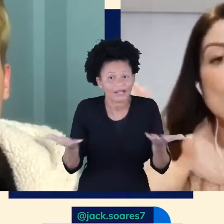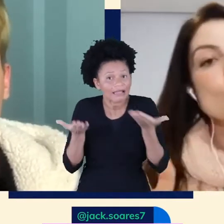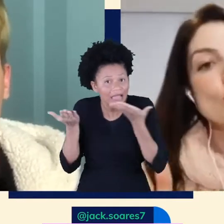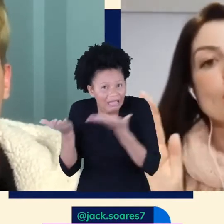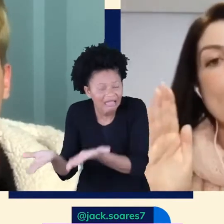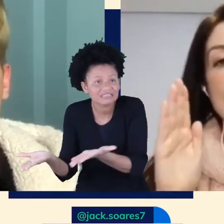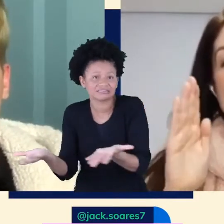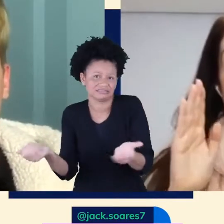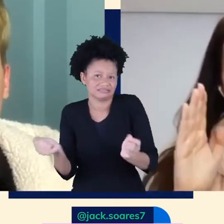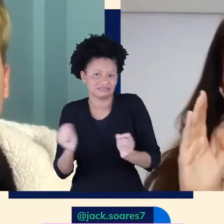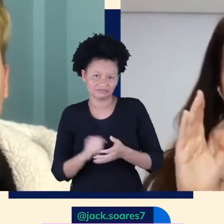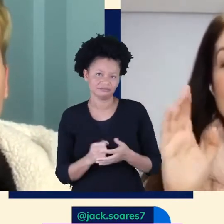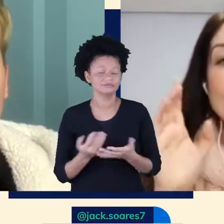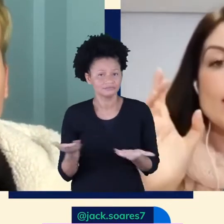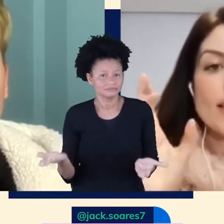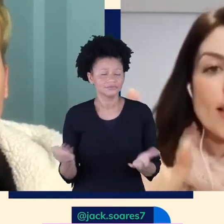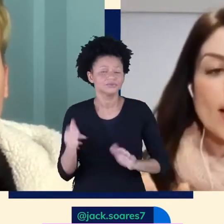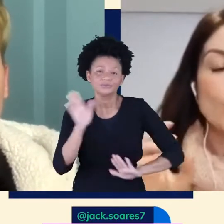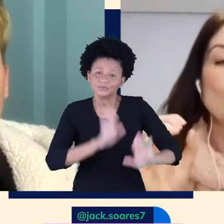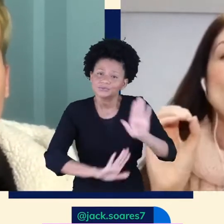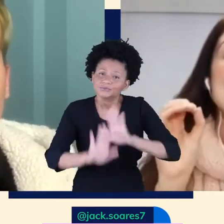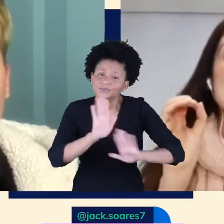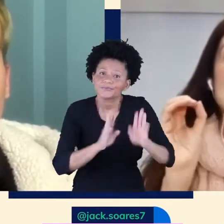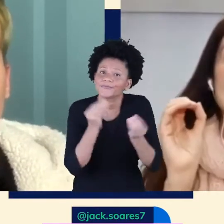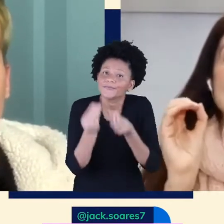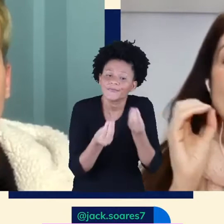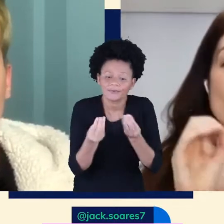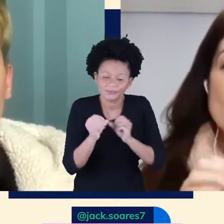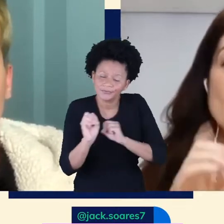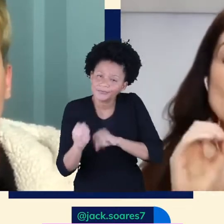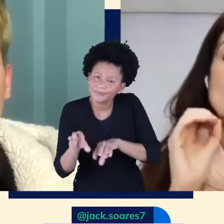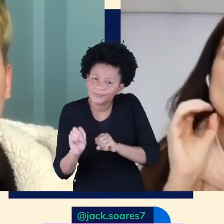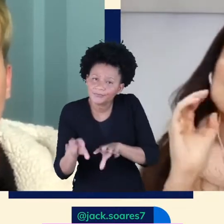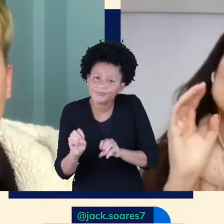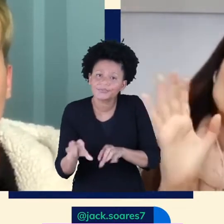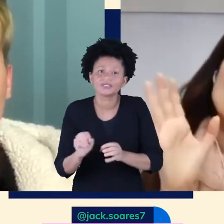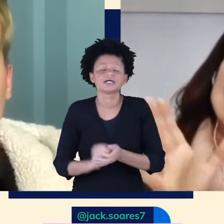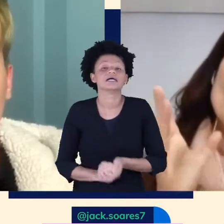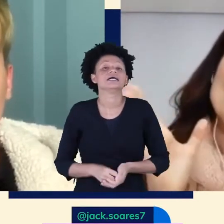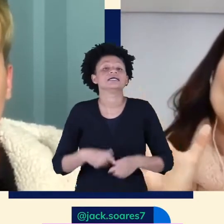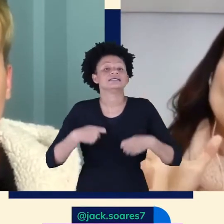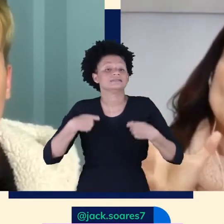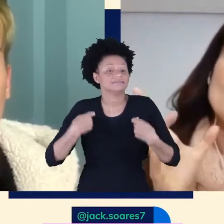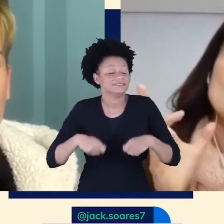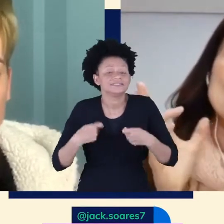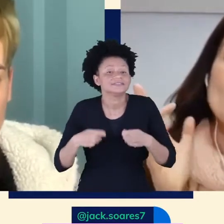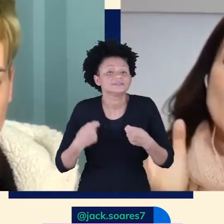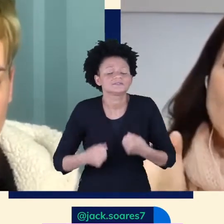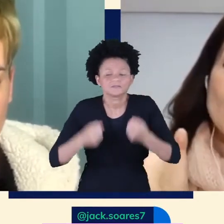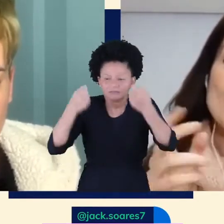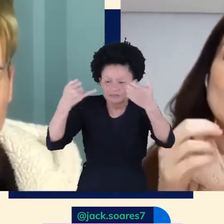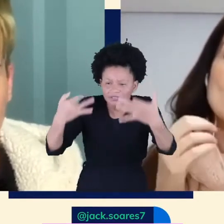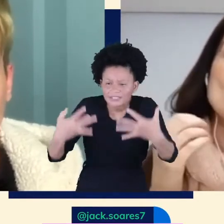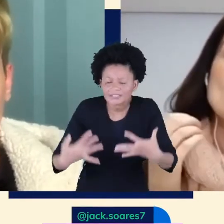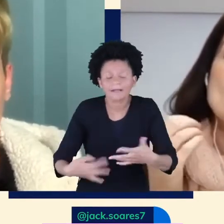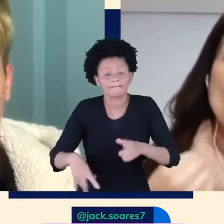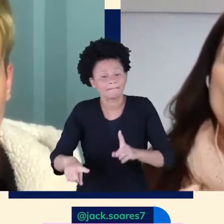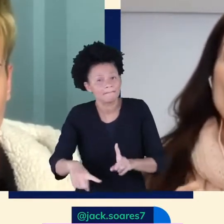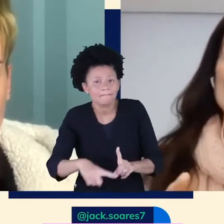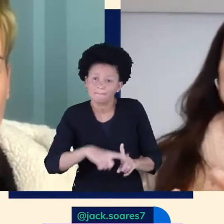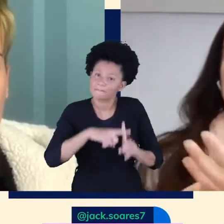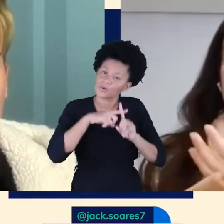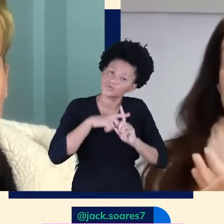em como a gente está ensinando, sempre essas mensagens têm que ser positivas, saudáveis, falar sobre